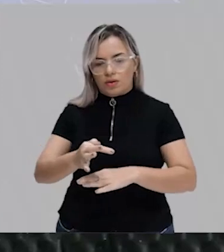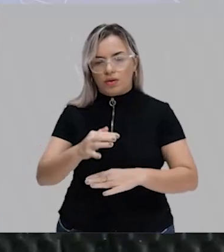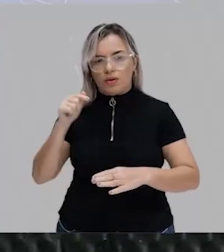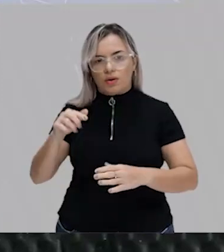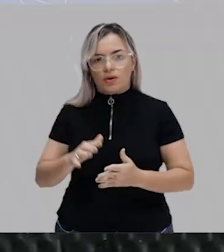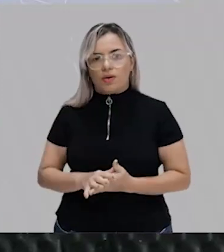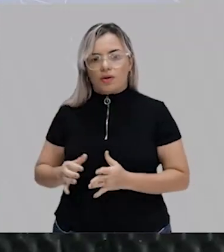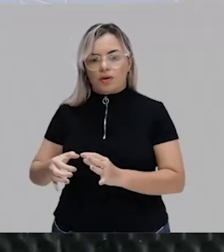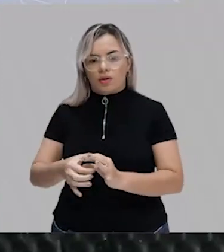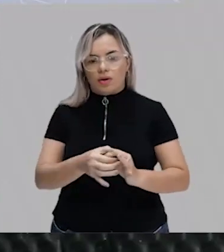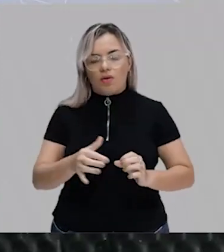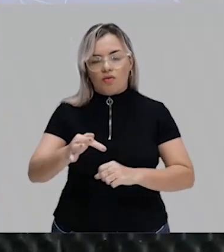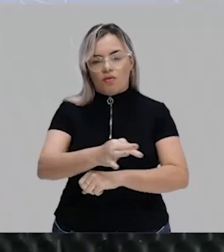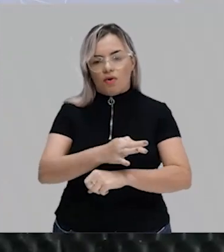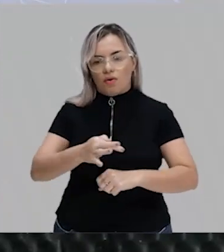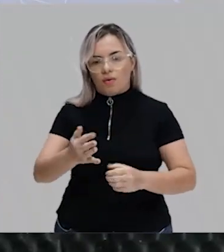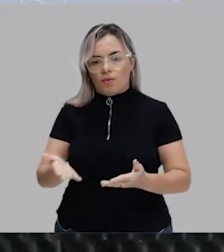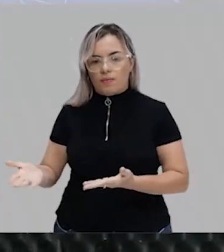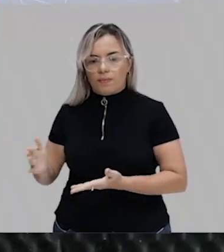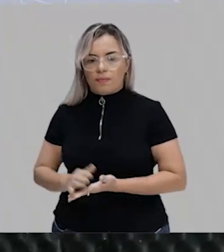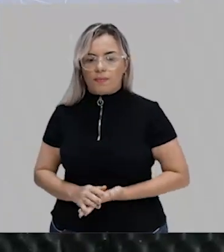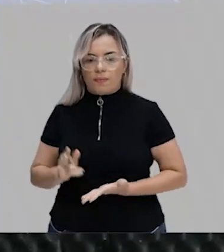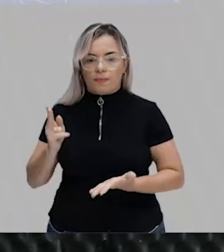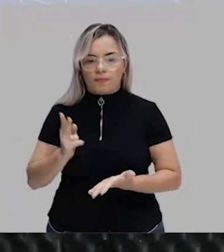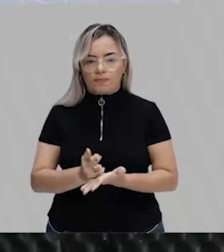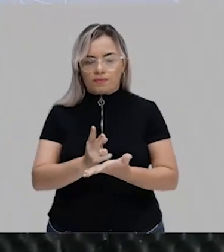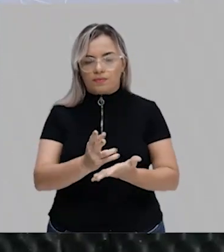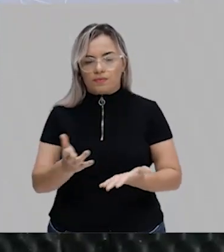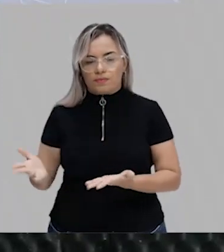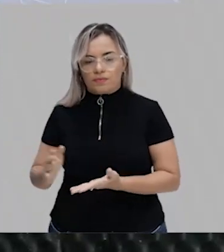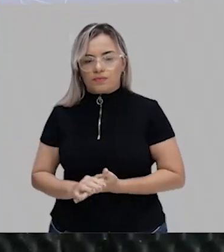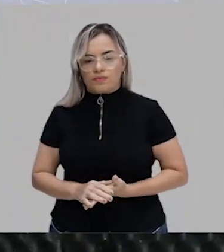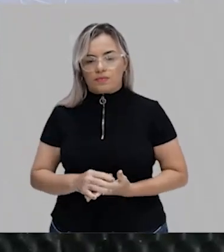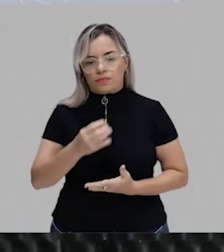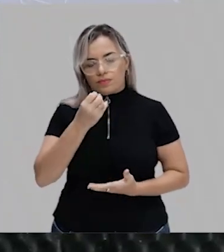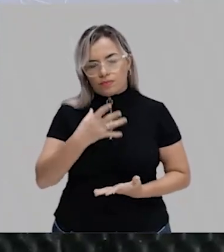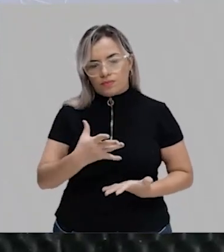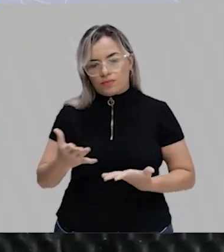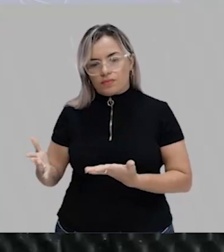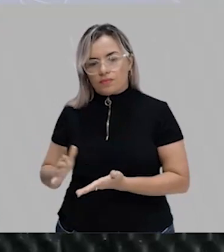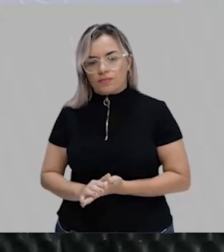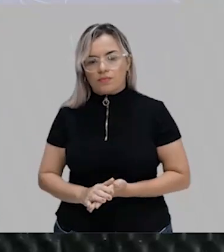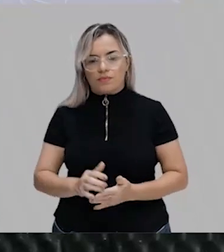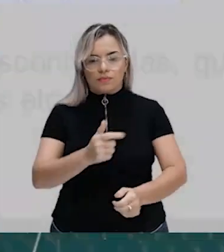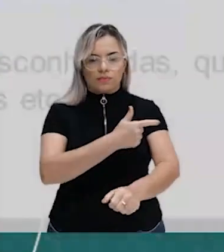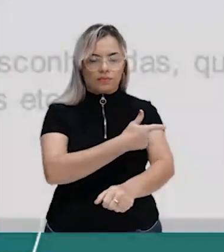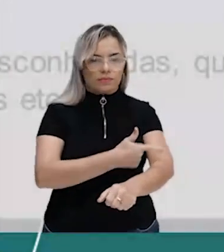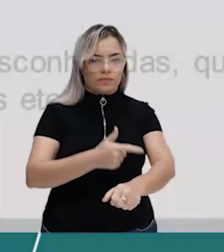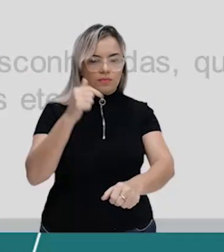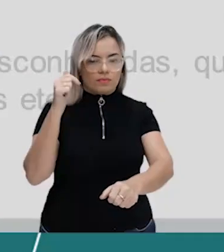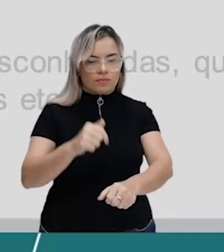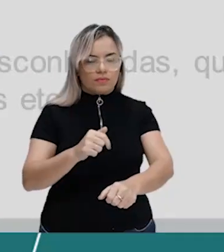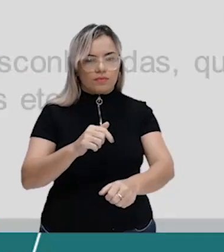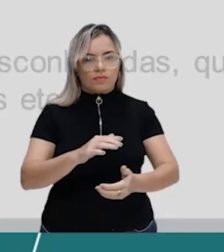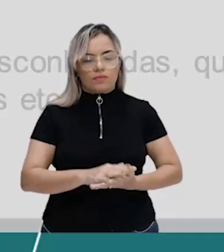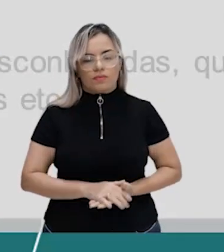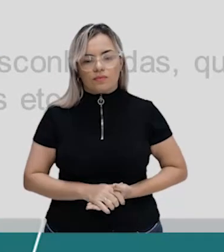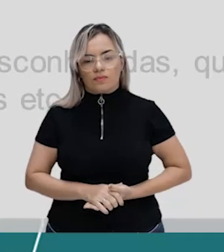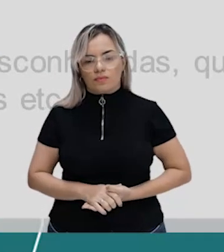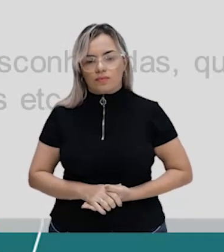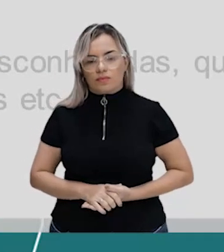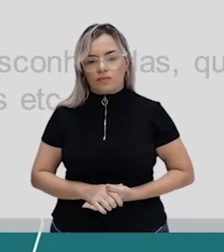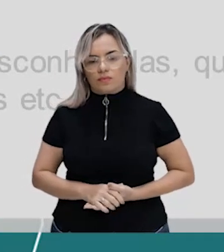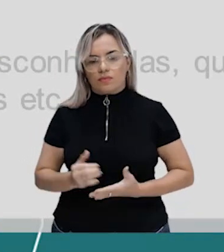ser formal, tá certo? Vamos dar sequência. Bem, formas de tratamento. Formal e